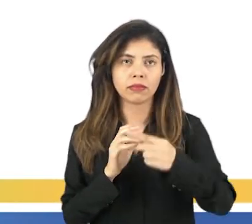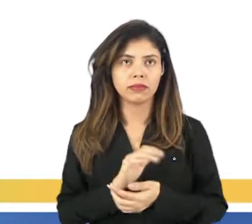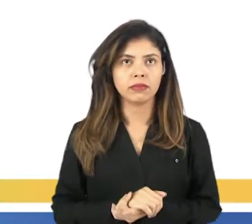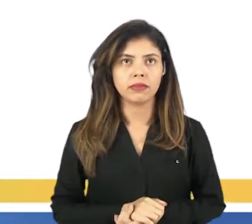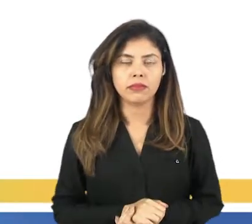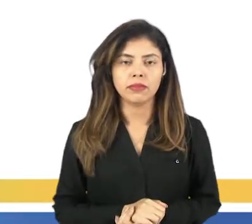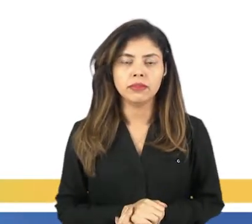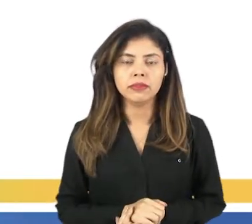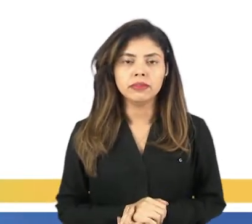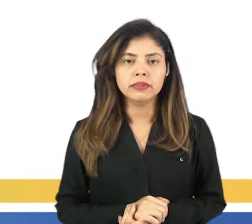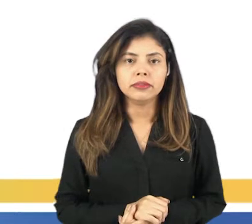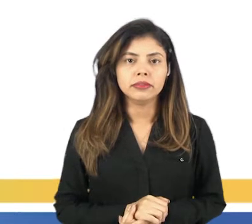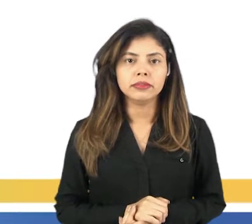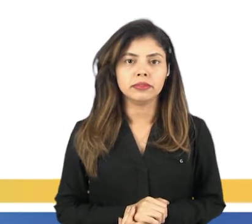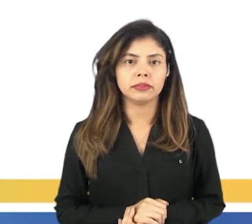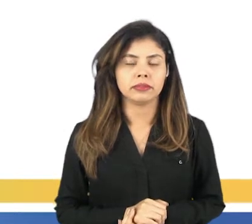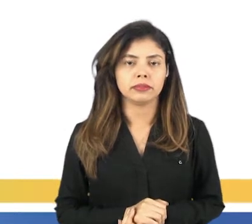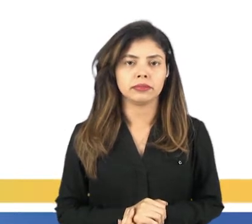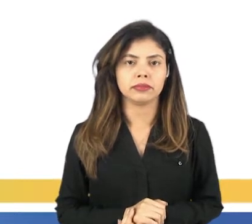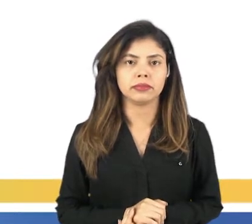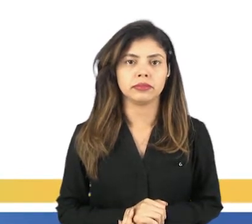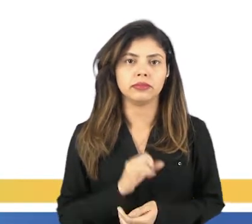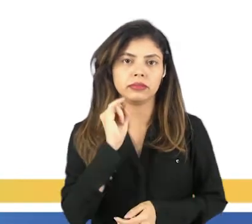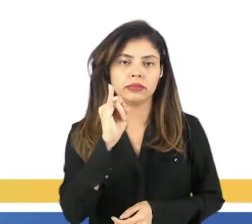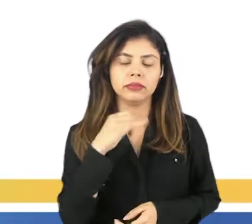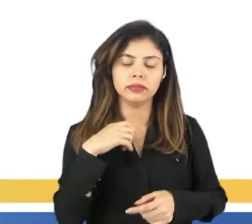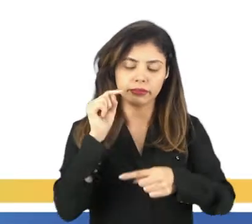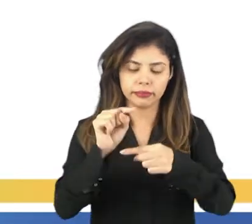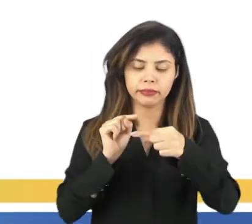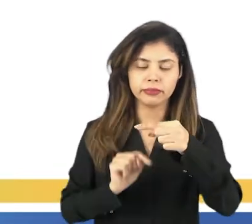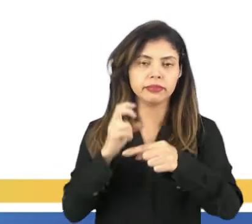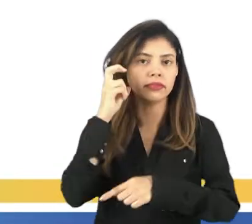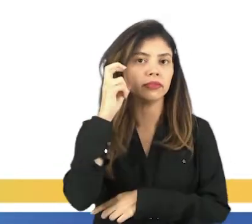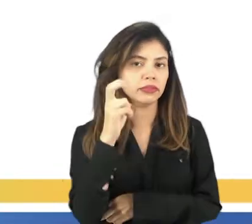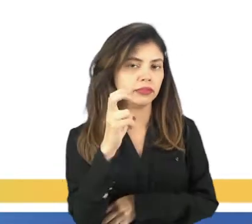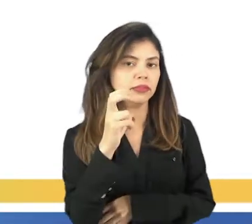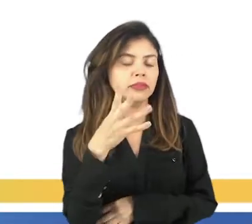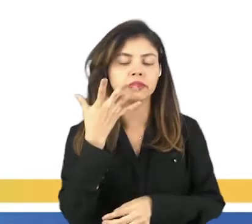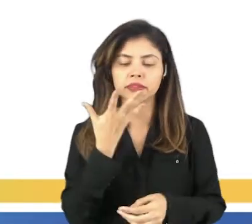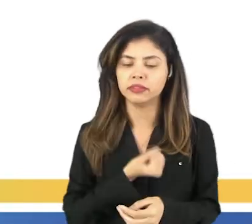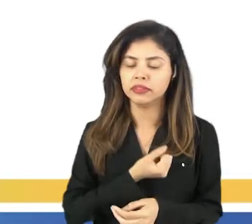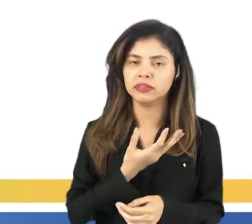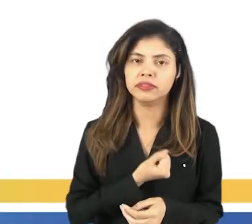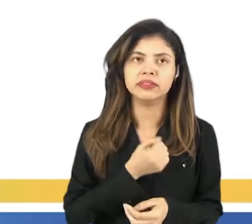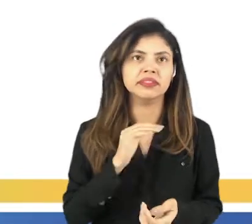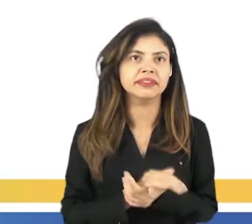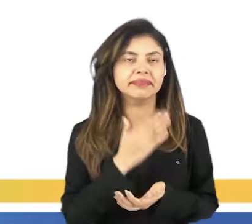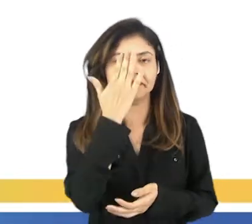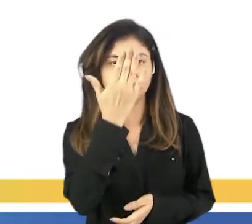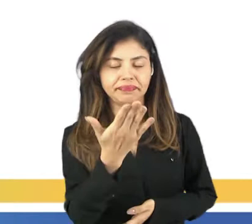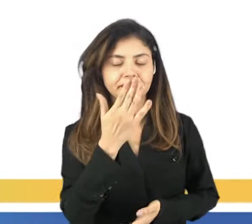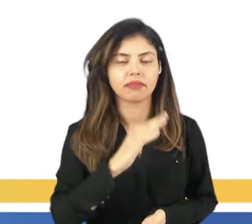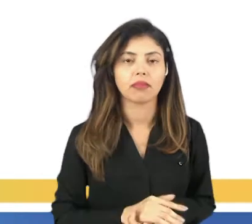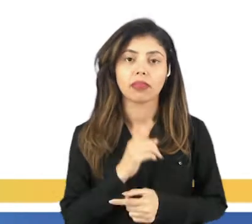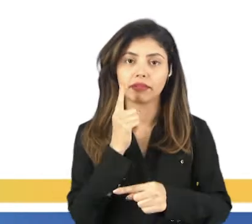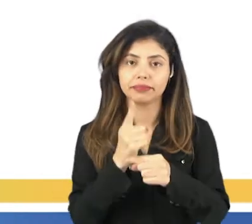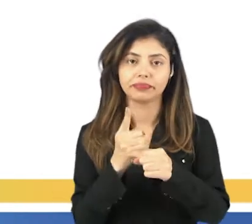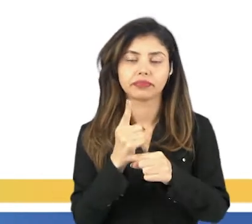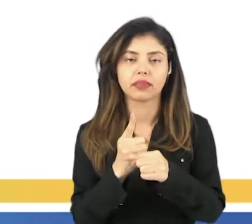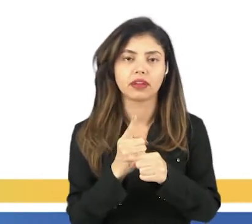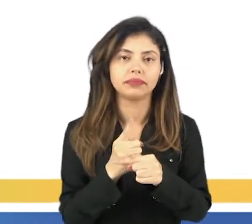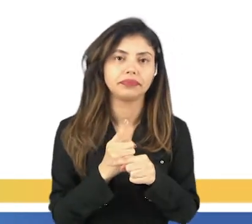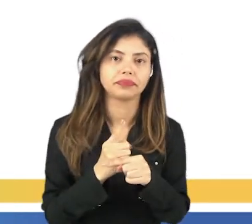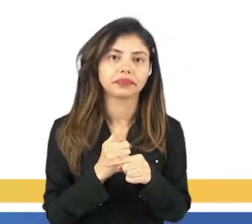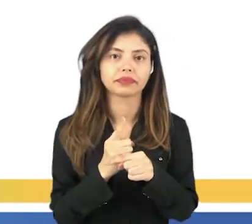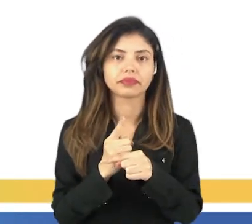partes, né? Em 5 partes. Se eu dividir em 5 partes, né, o numerador está na frente, eu digo 1. E